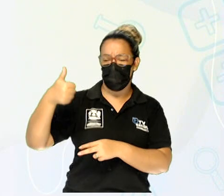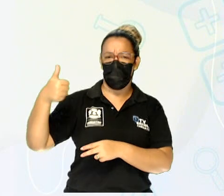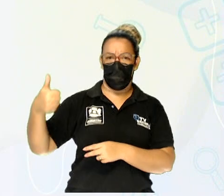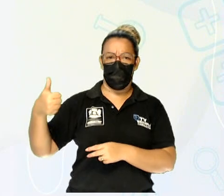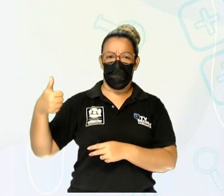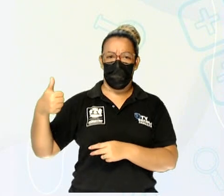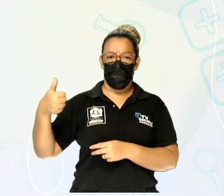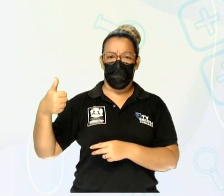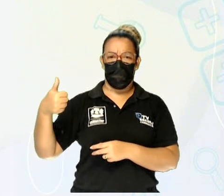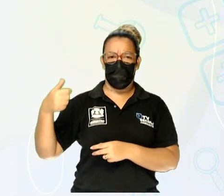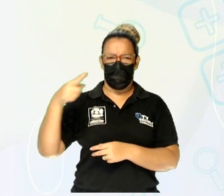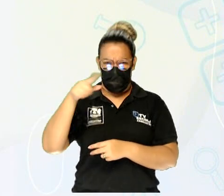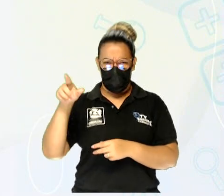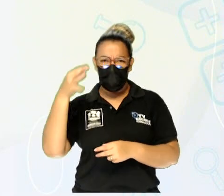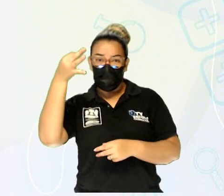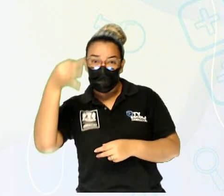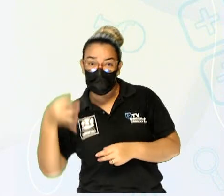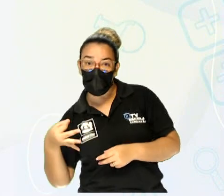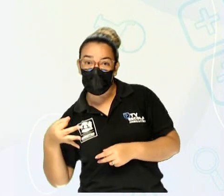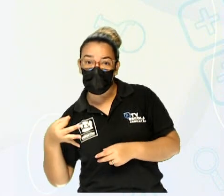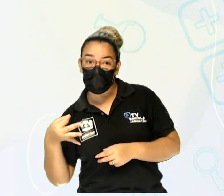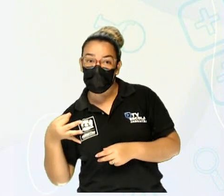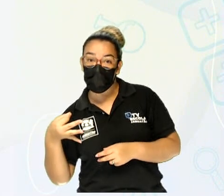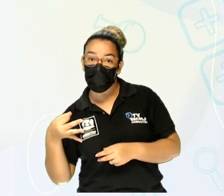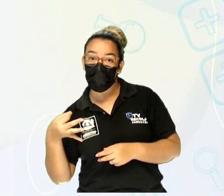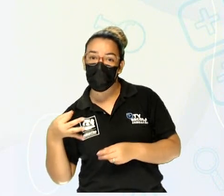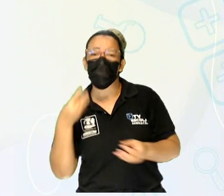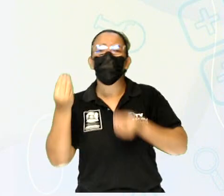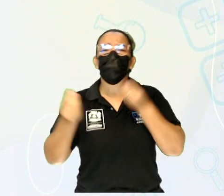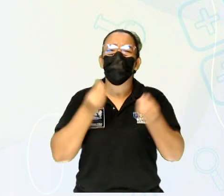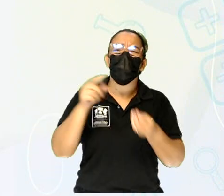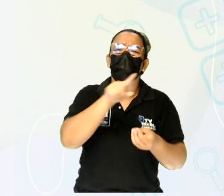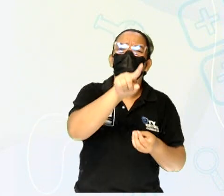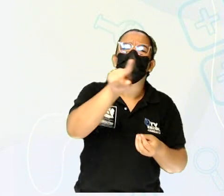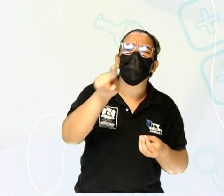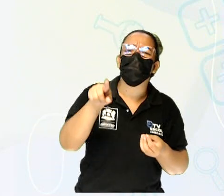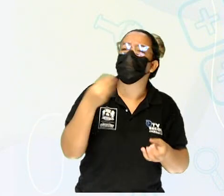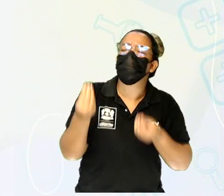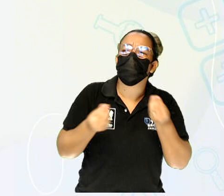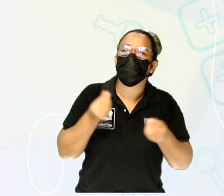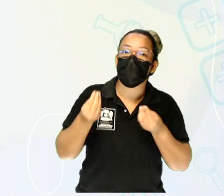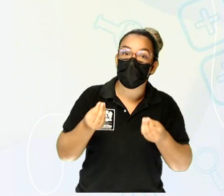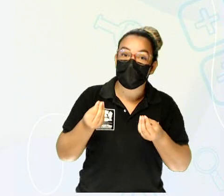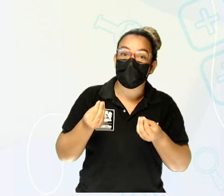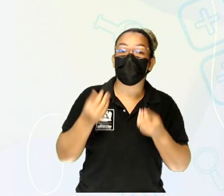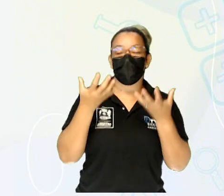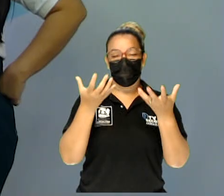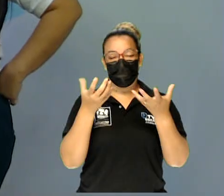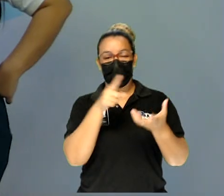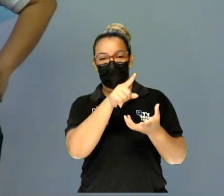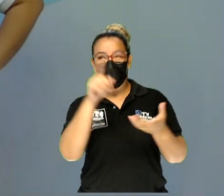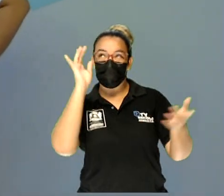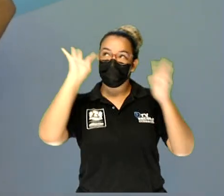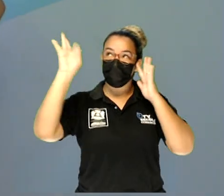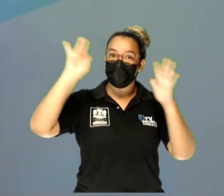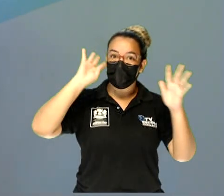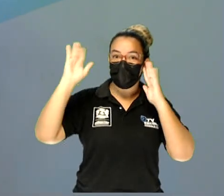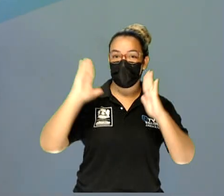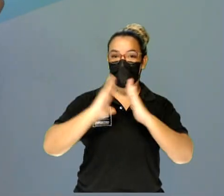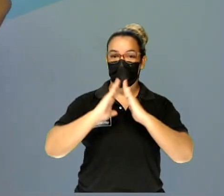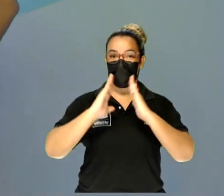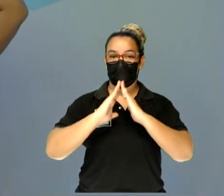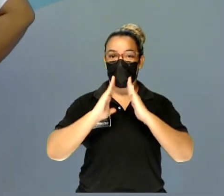1811. Essa forma está correta? Como é que você faria? Então, eu quero que vocês pensem aí em